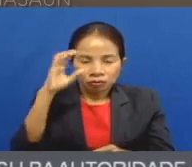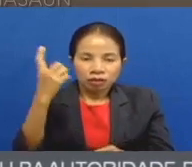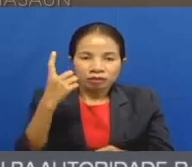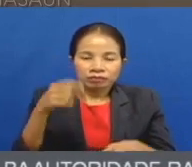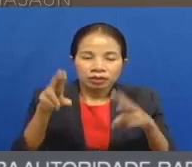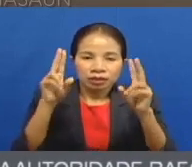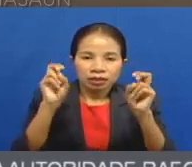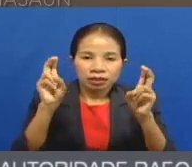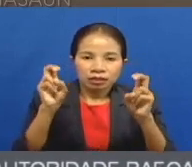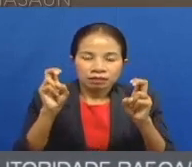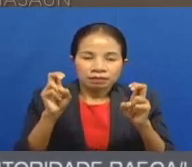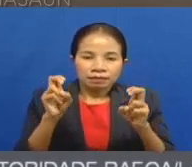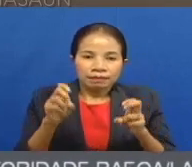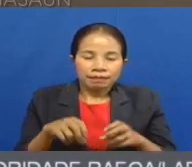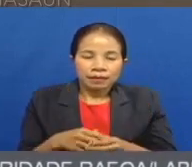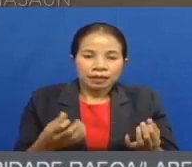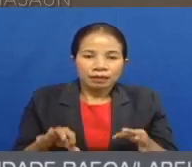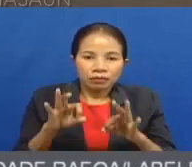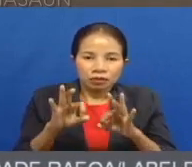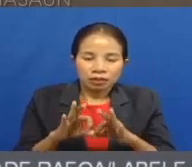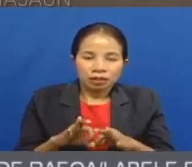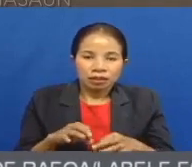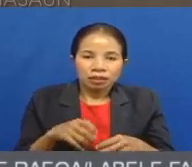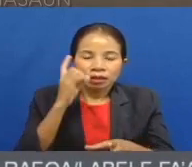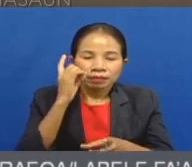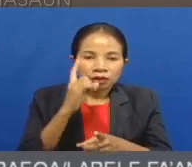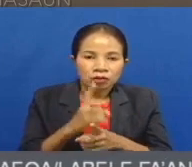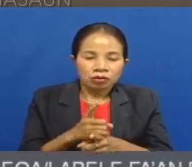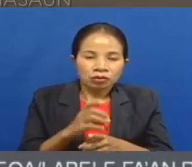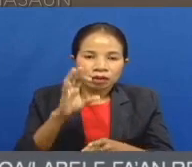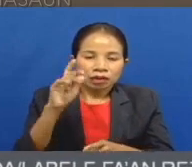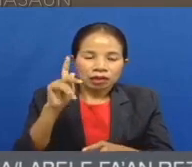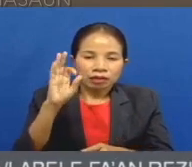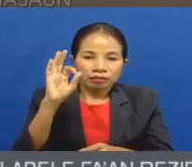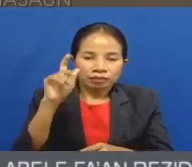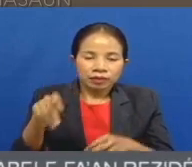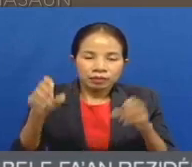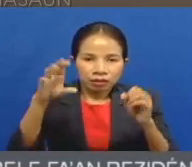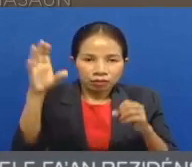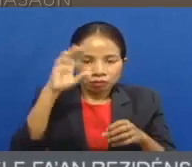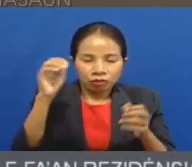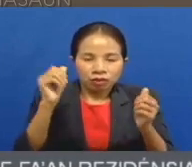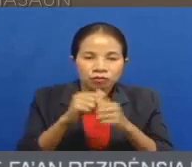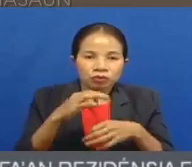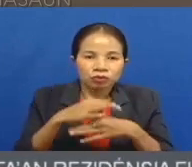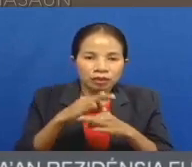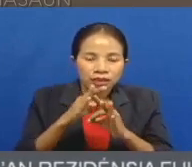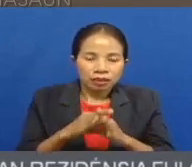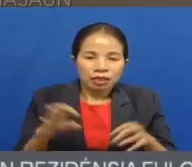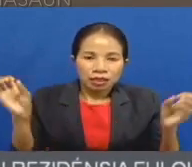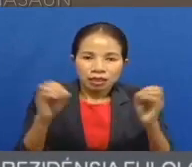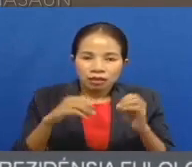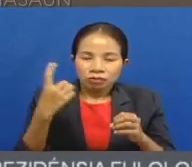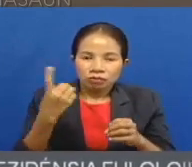tema neve que importante realístico ou função pública para esta tubuca muito buca solução lá